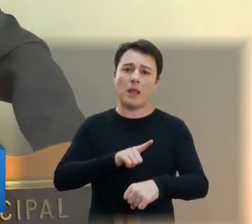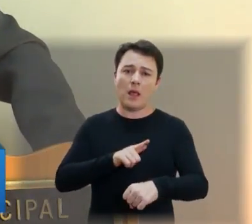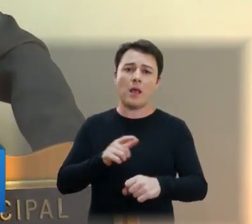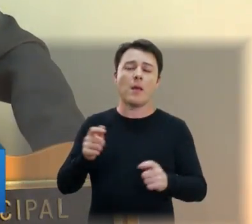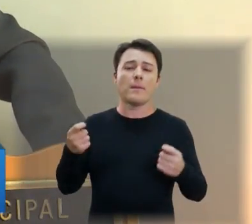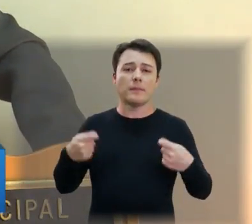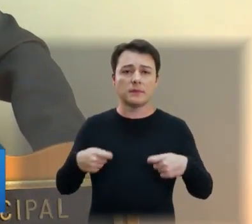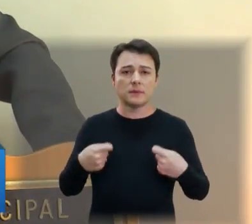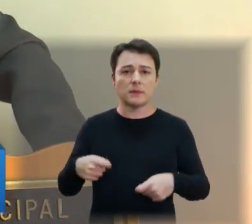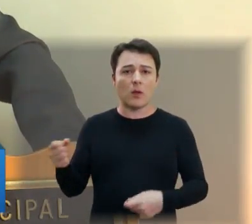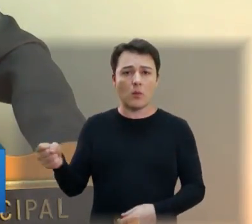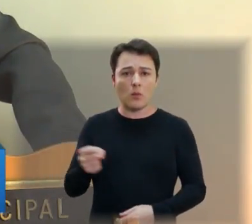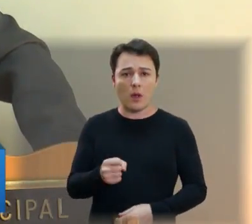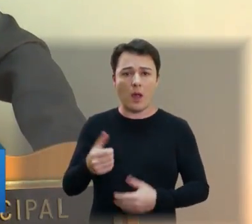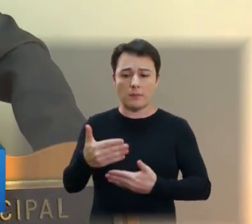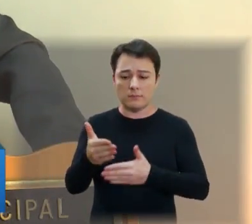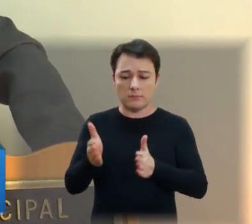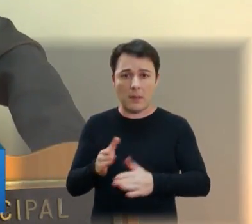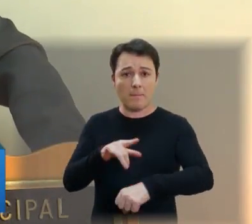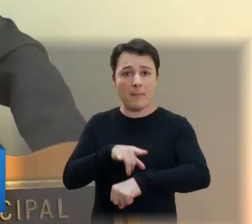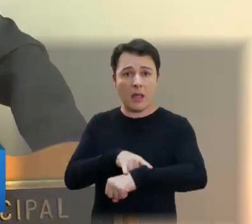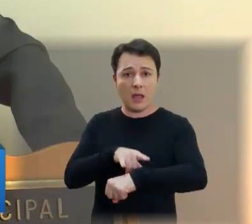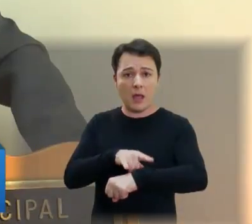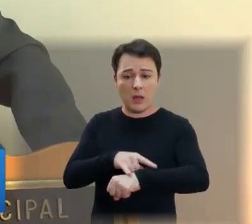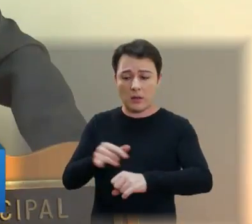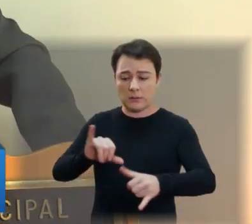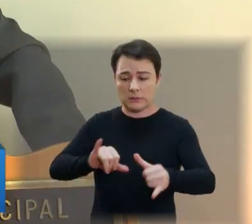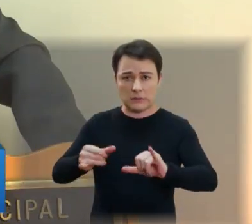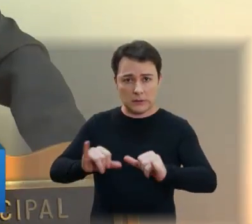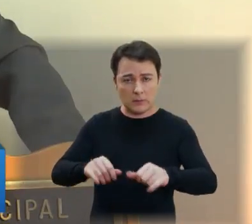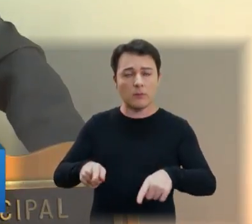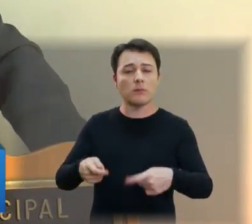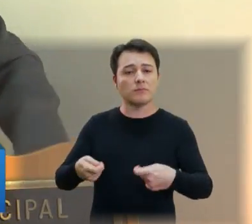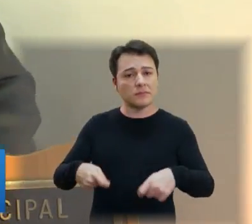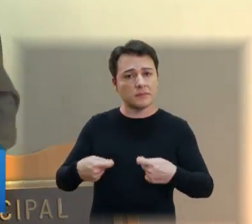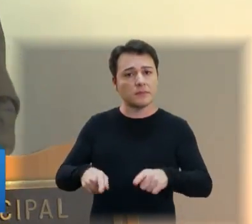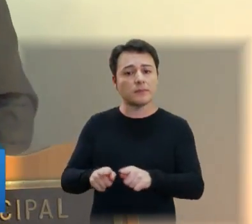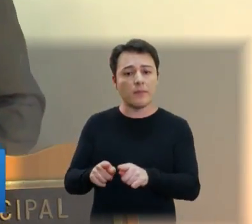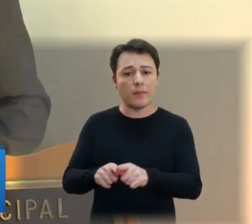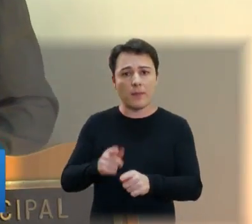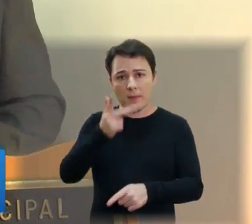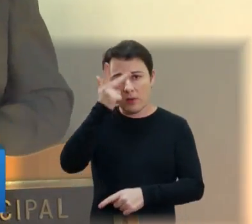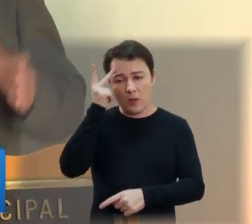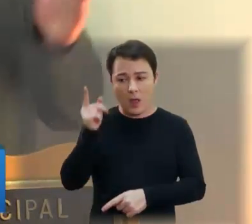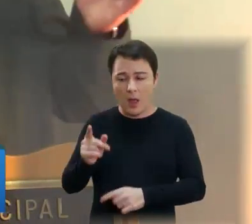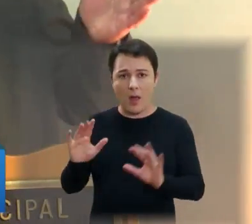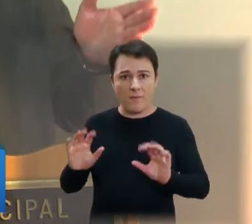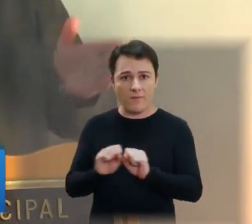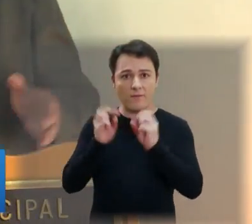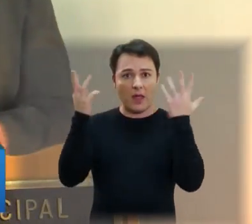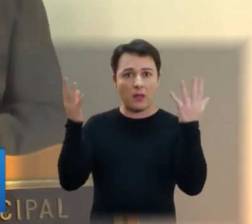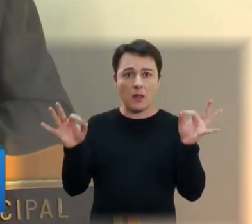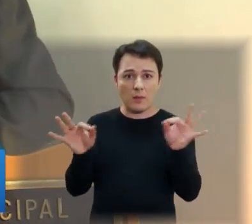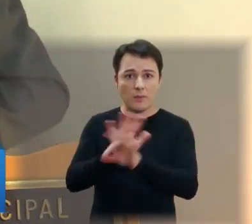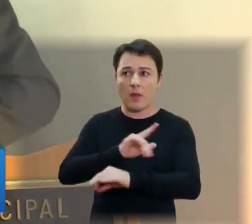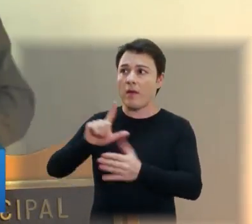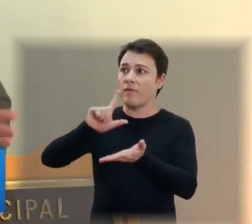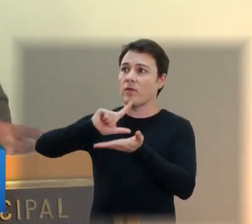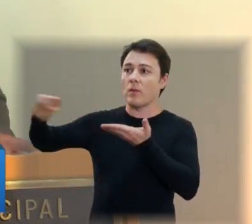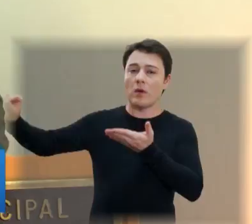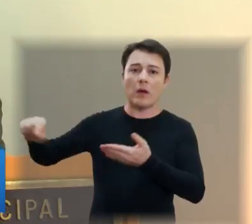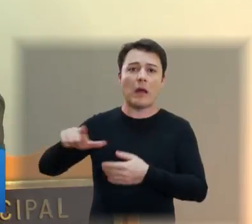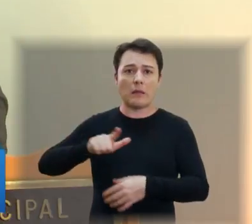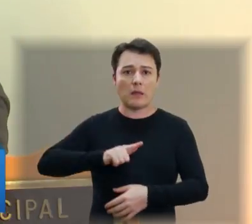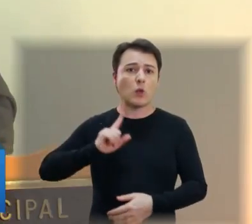químico, limpeza, que a gente via. Acontecia os eventos, as pessoas terminavam, Roger, iam embora, ficava toda